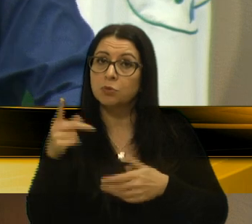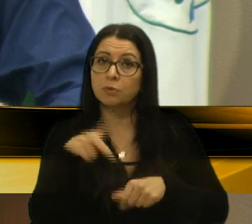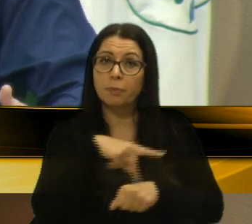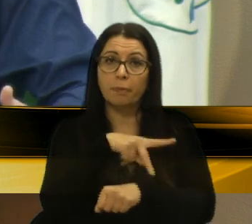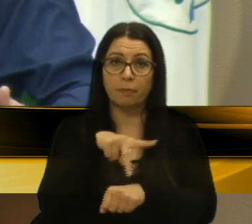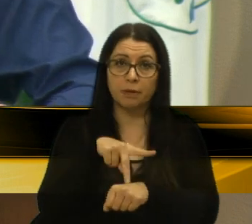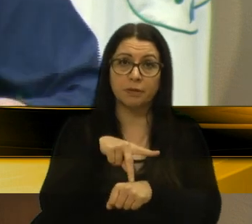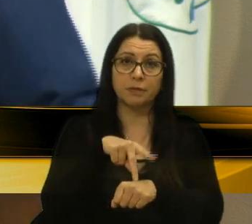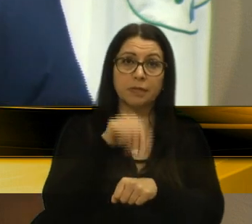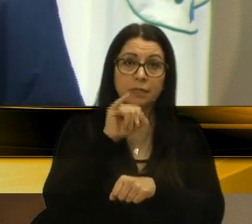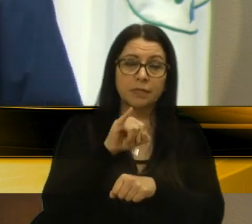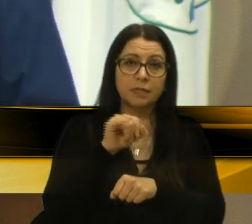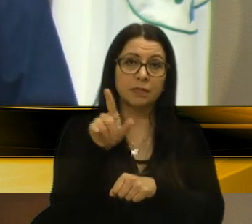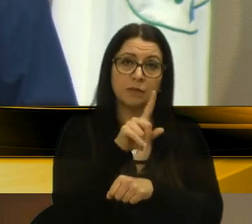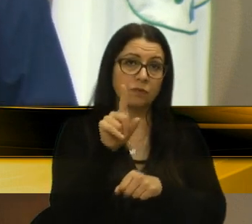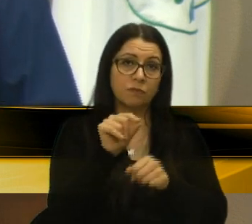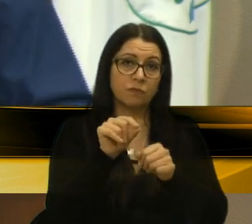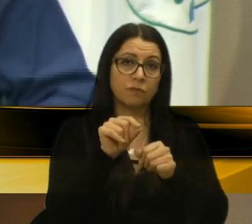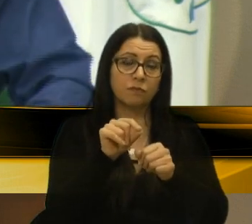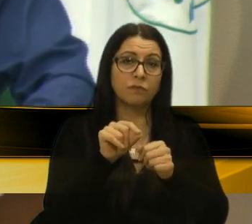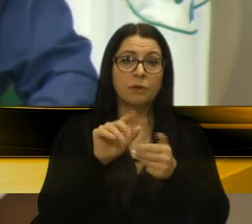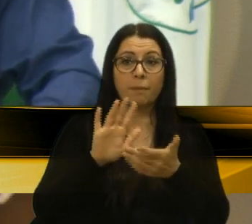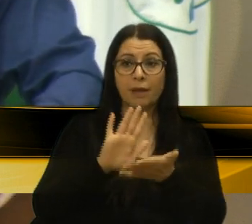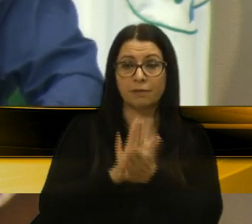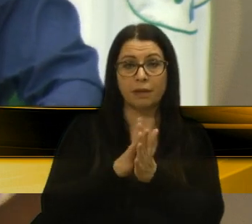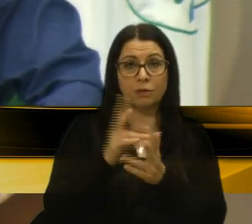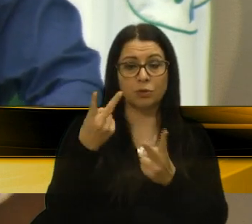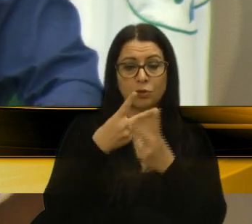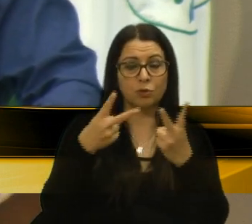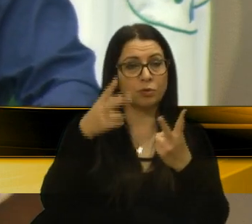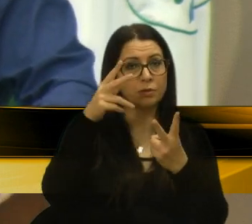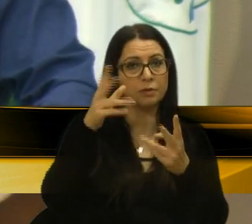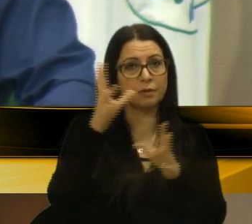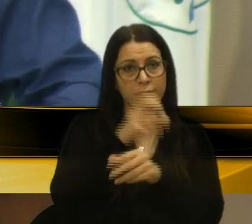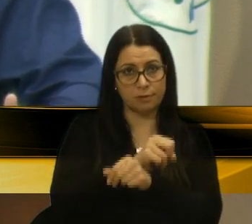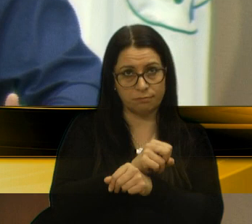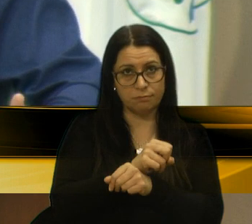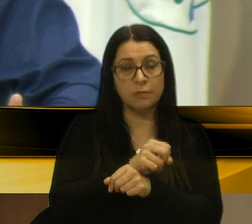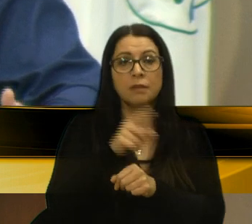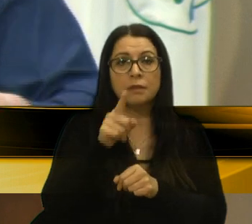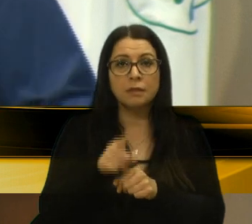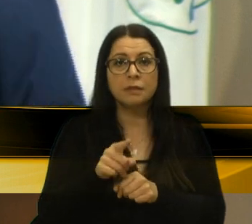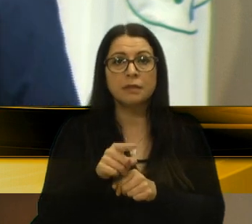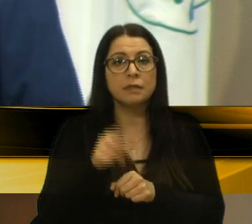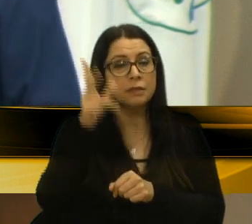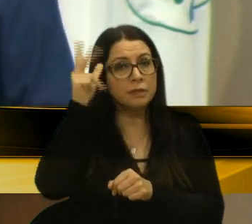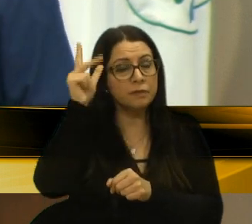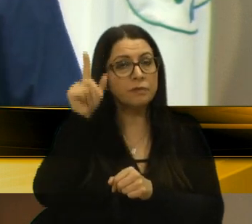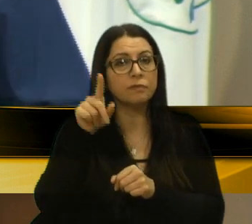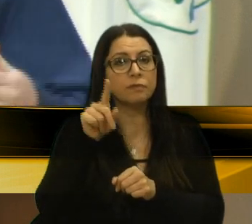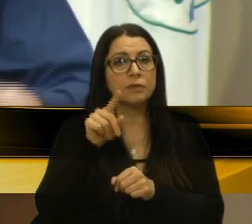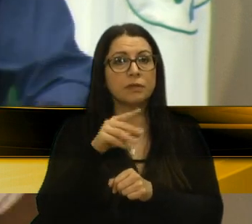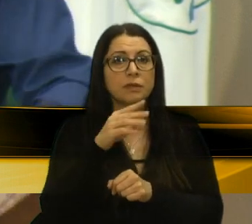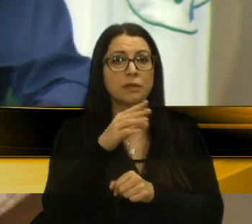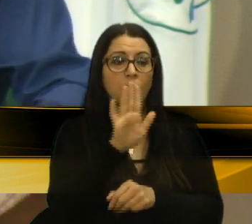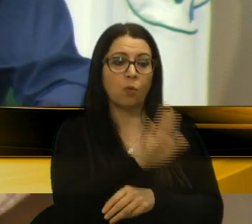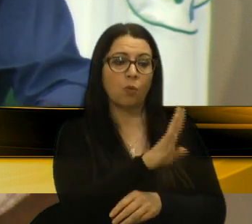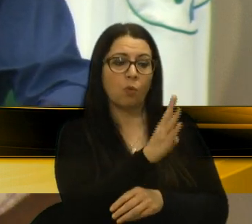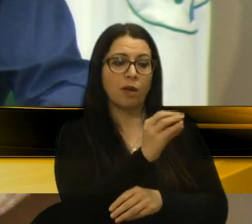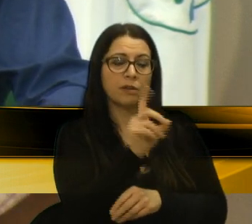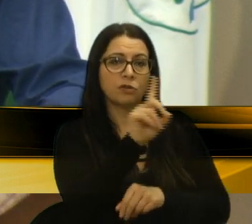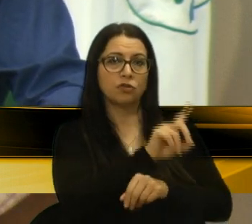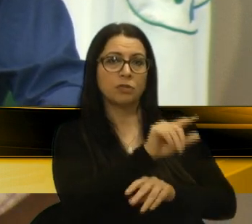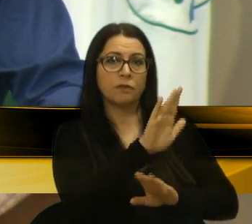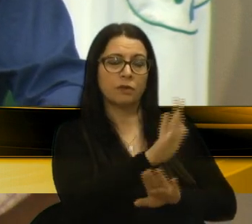países, se é que já não foram sacrificados esses 2 animais. Que deixe esses equinos em quarentena e